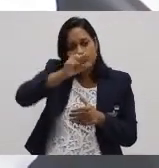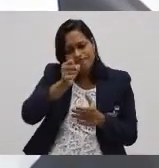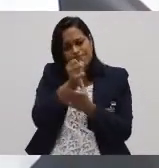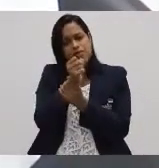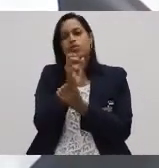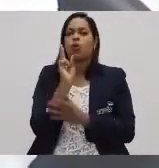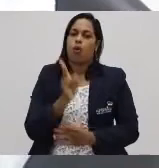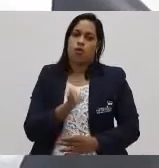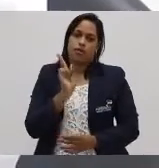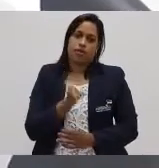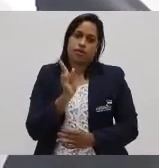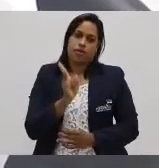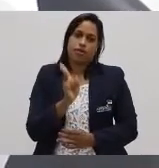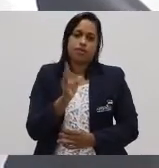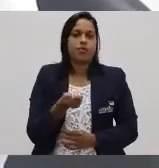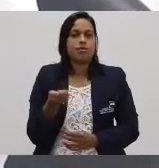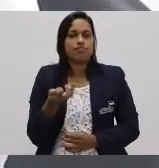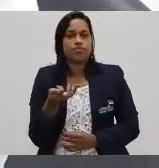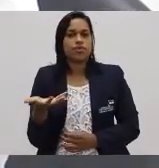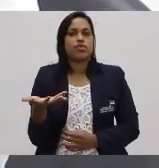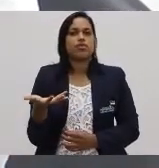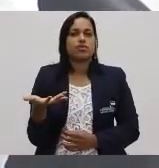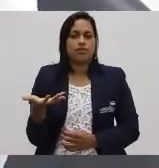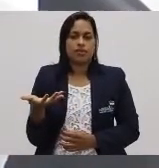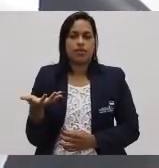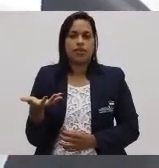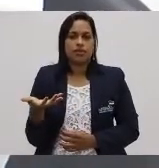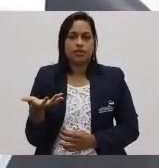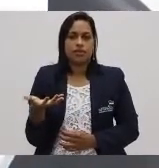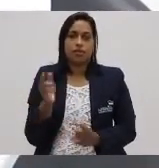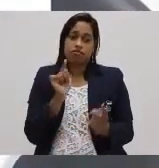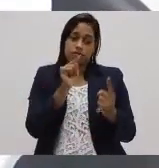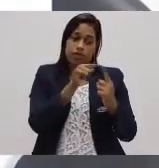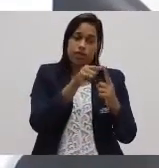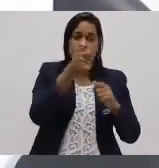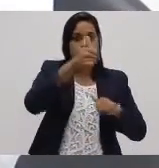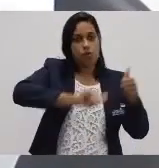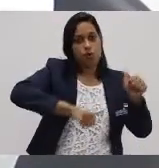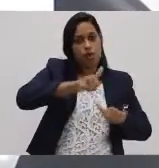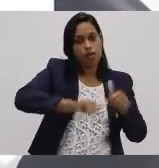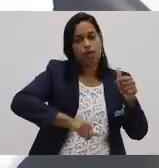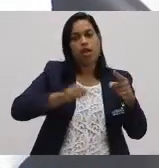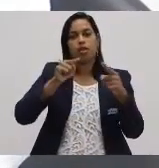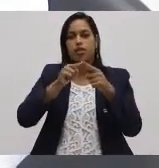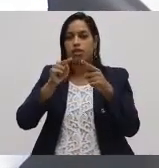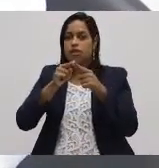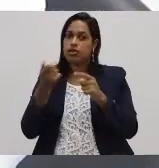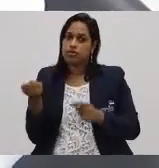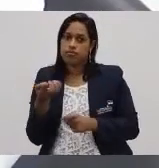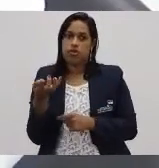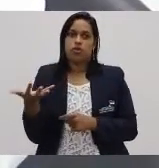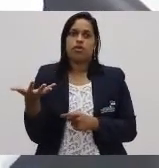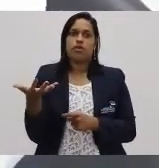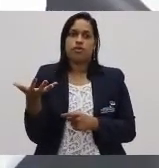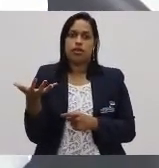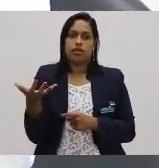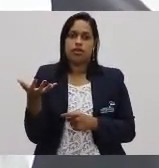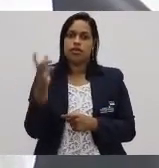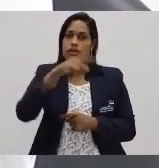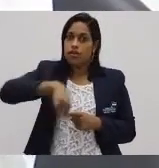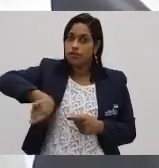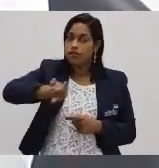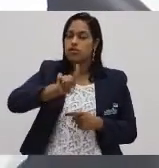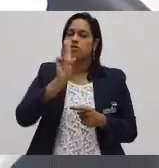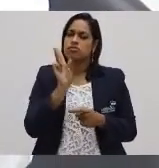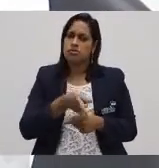produtividade da empresa são os indicadores de produtividade e o indicador de qualidade. O primeiro você proporcionar